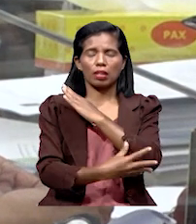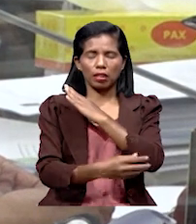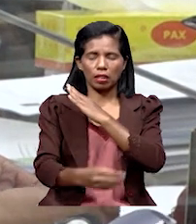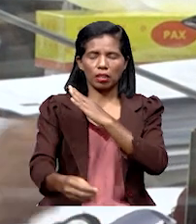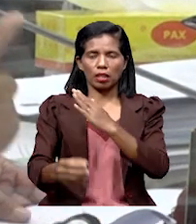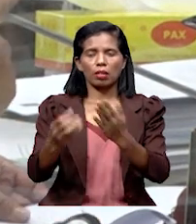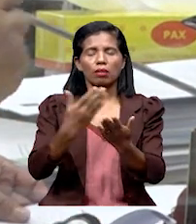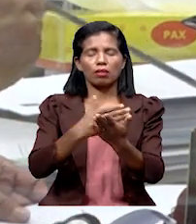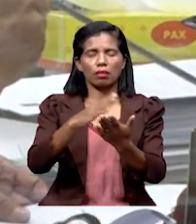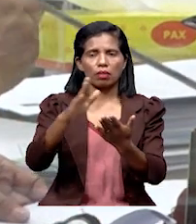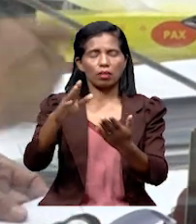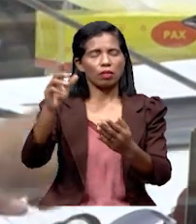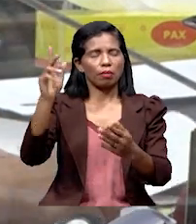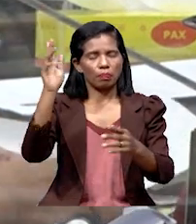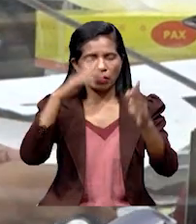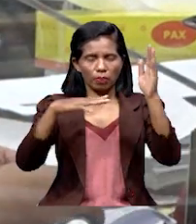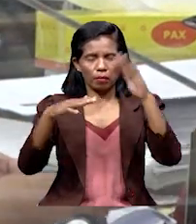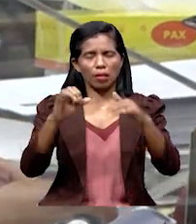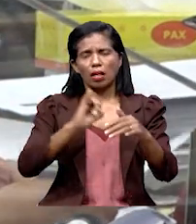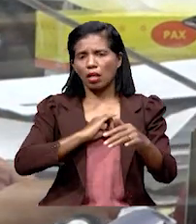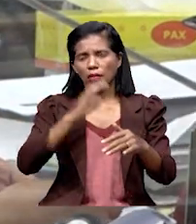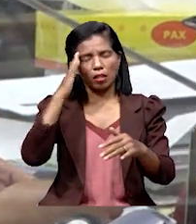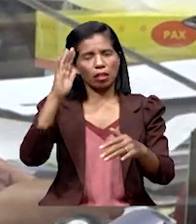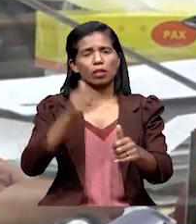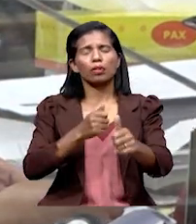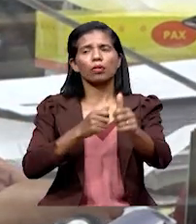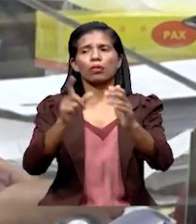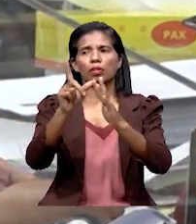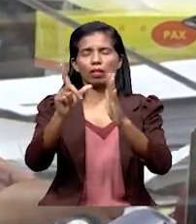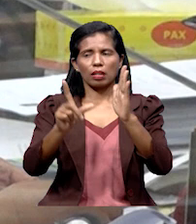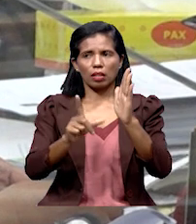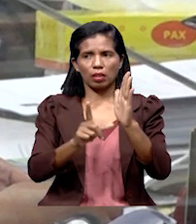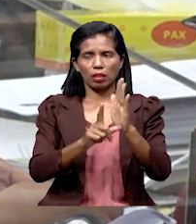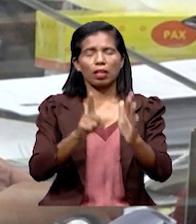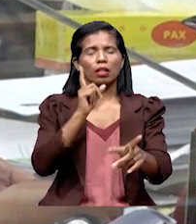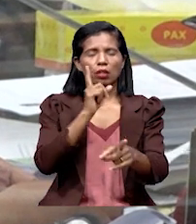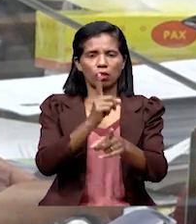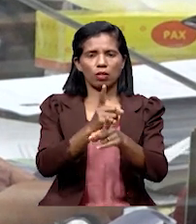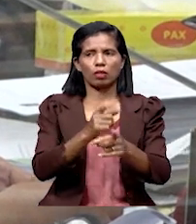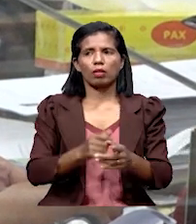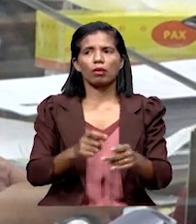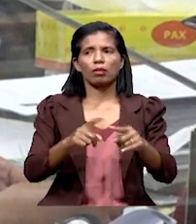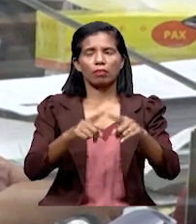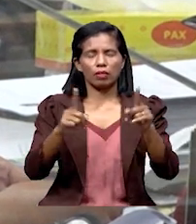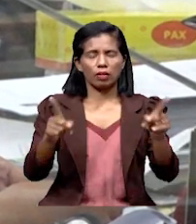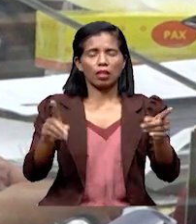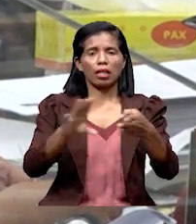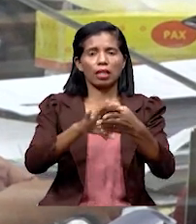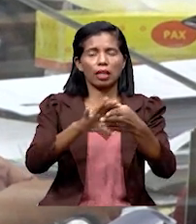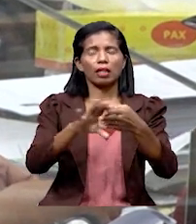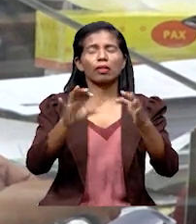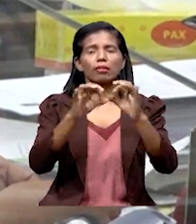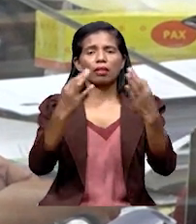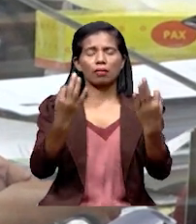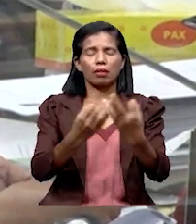problemático. Haula hatene, de antuir lei, decreto lei, los. Mas bem ficha família nem